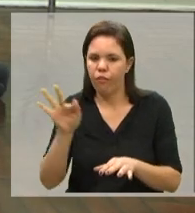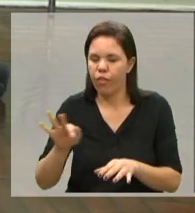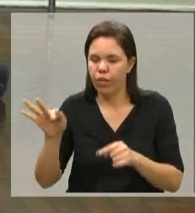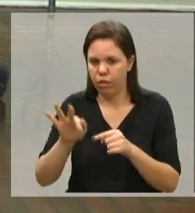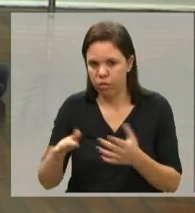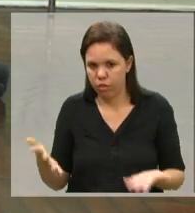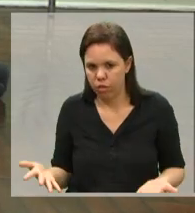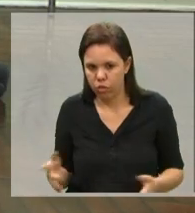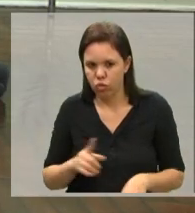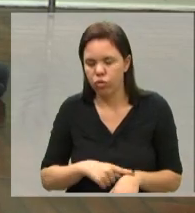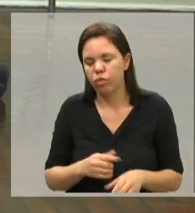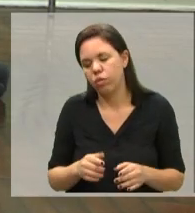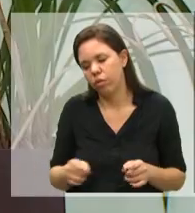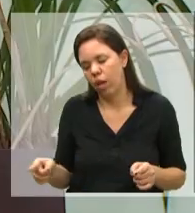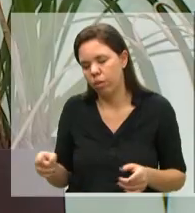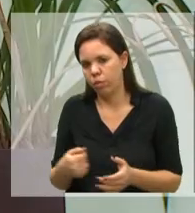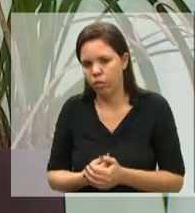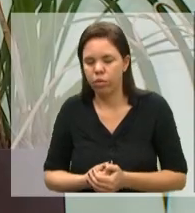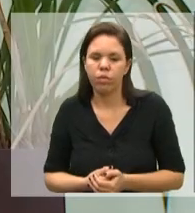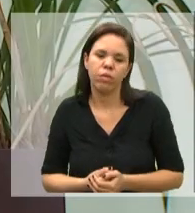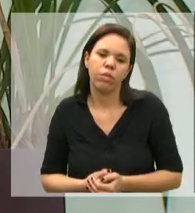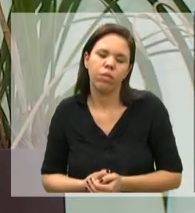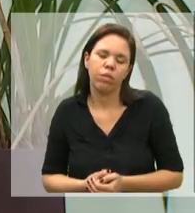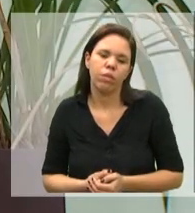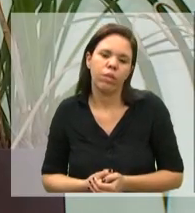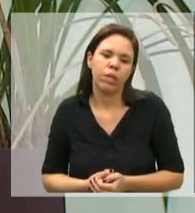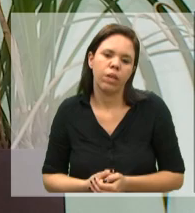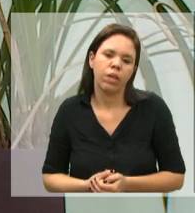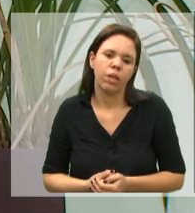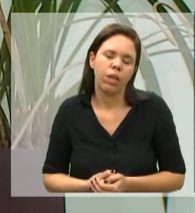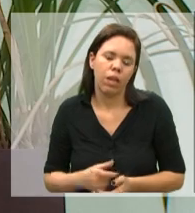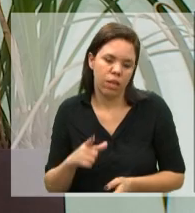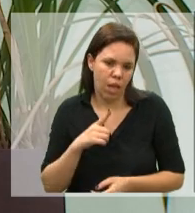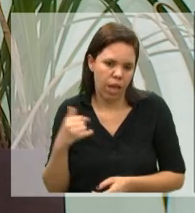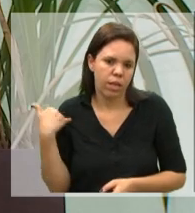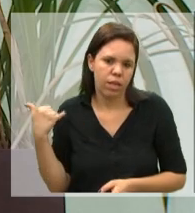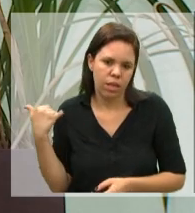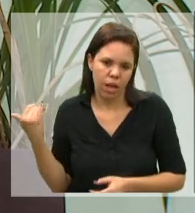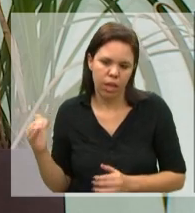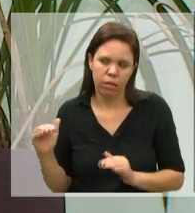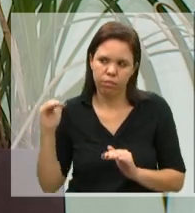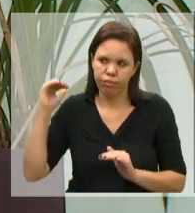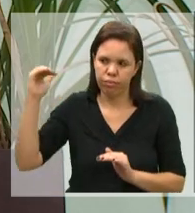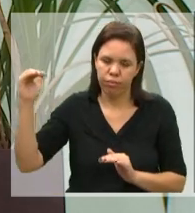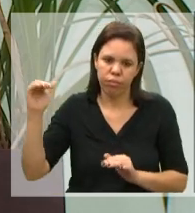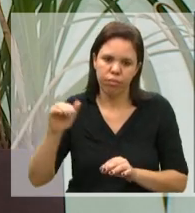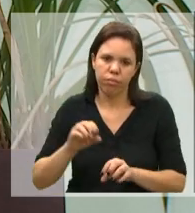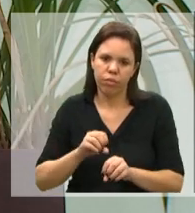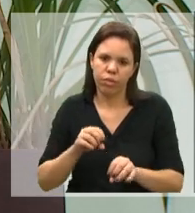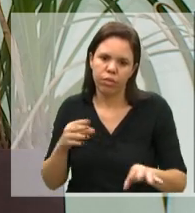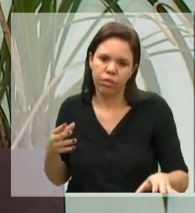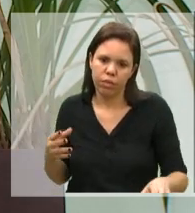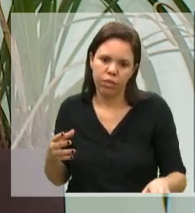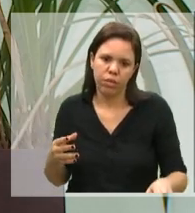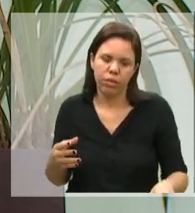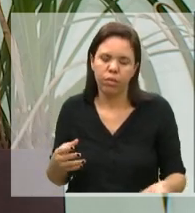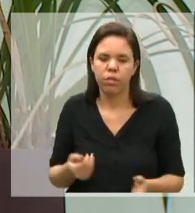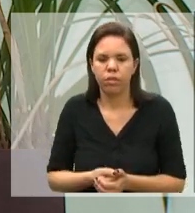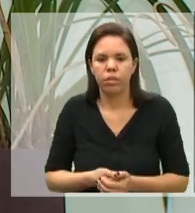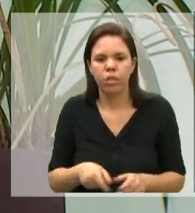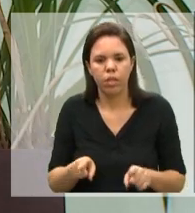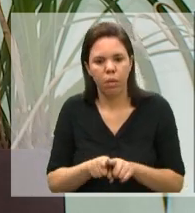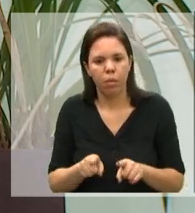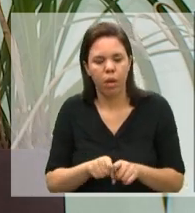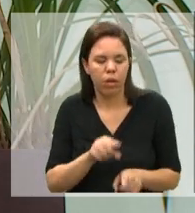estudar. Exatamente. Então, eu tenho uma faixa etária superior e, via de regra, uma renda per